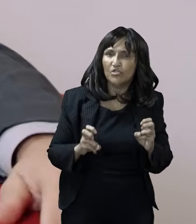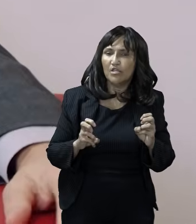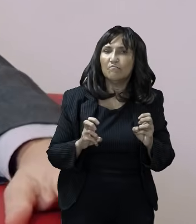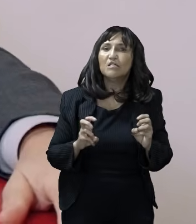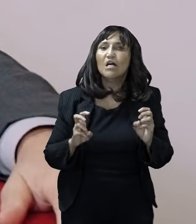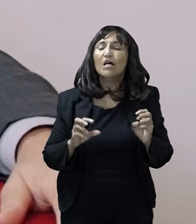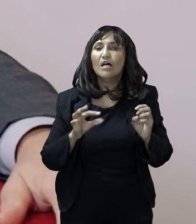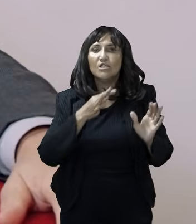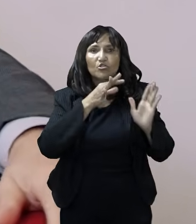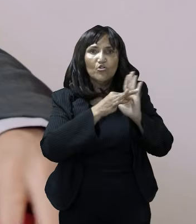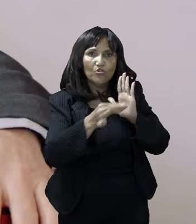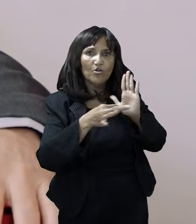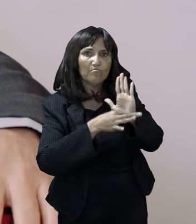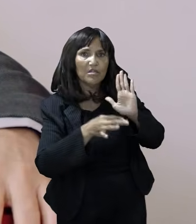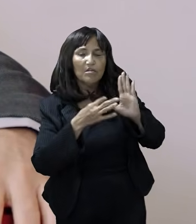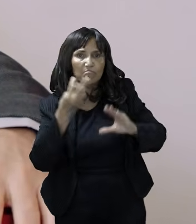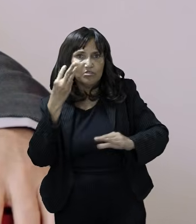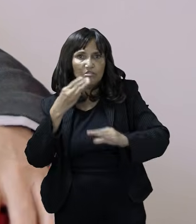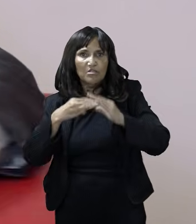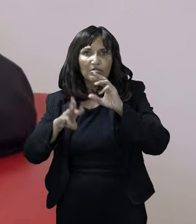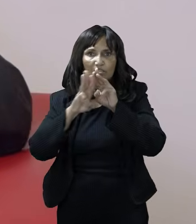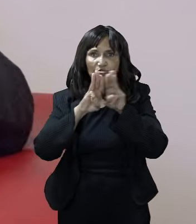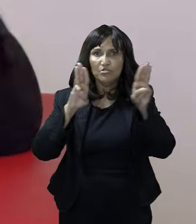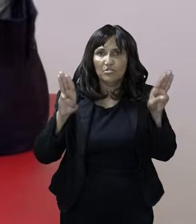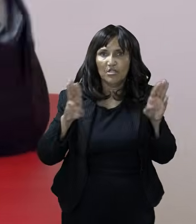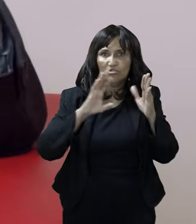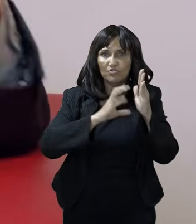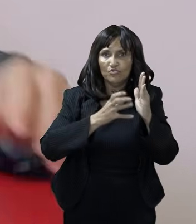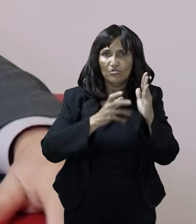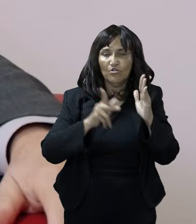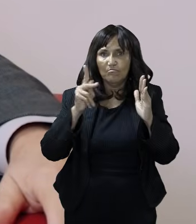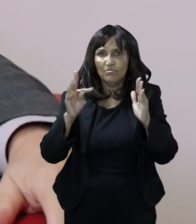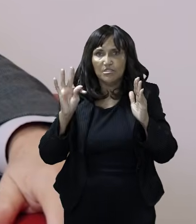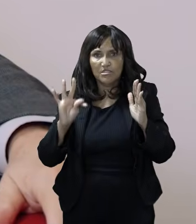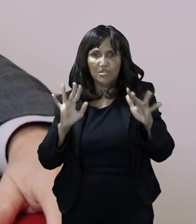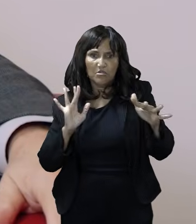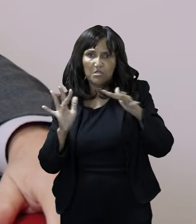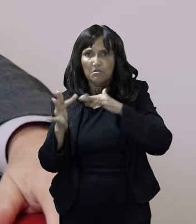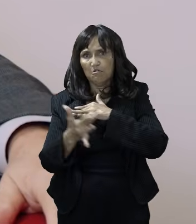contribuições, elas podem ser mandadas no site do PT ou na rede do PT,